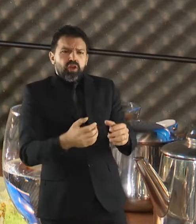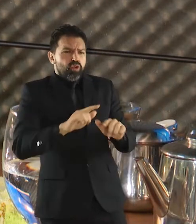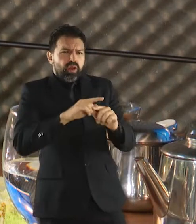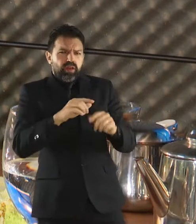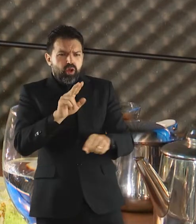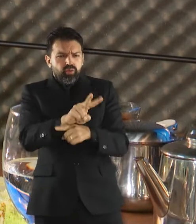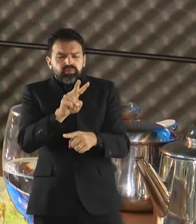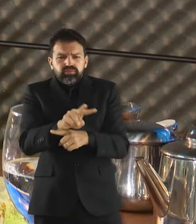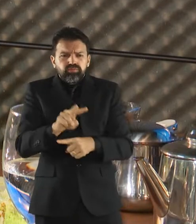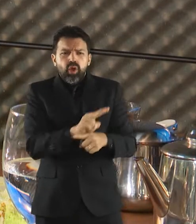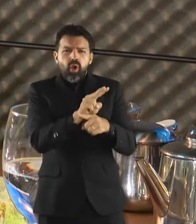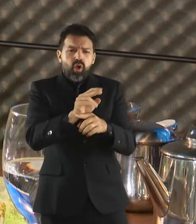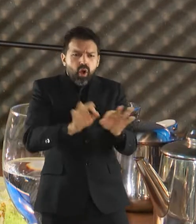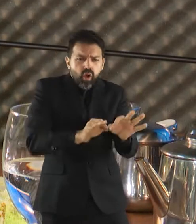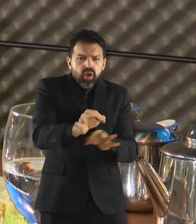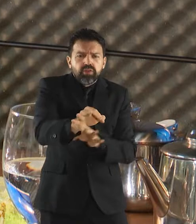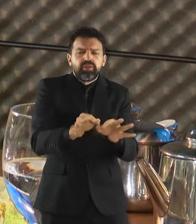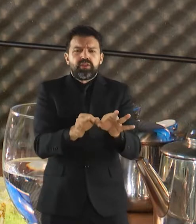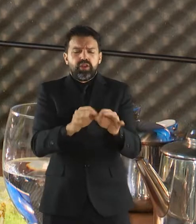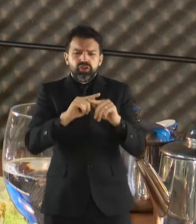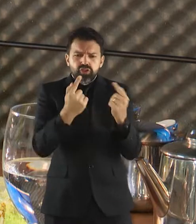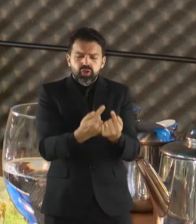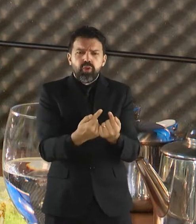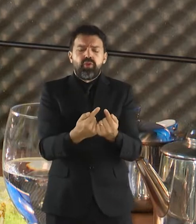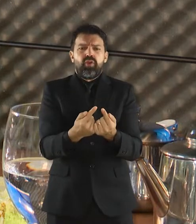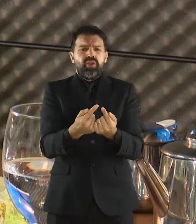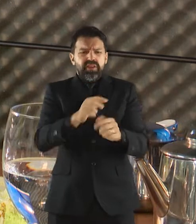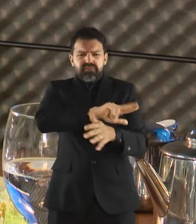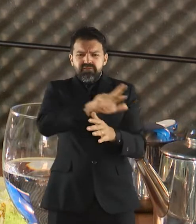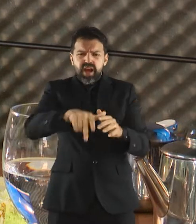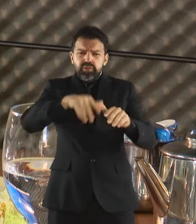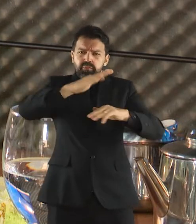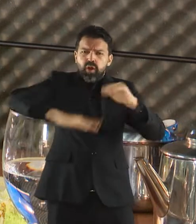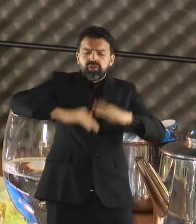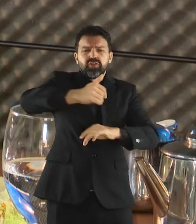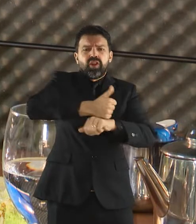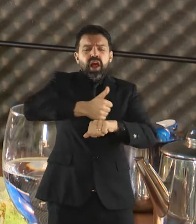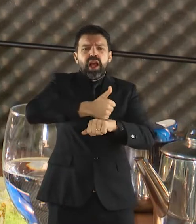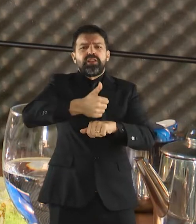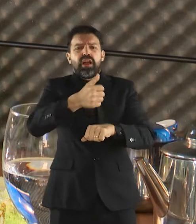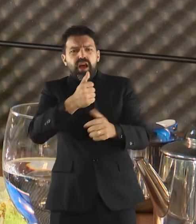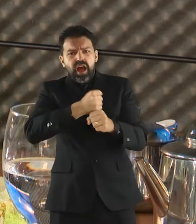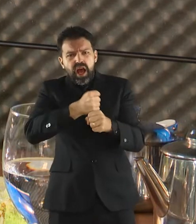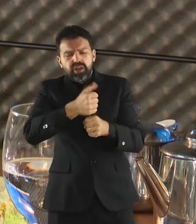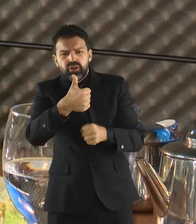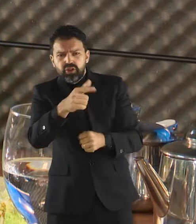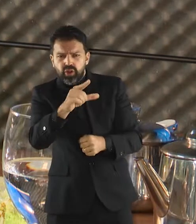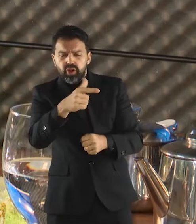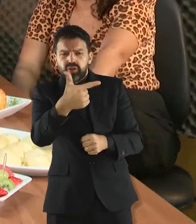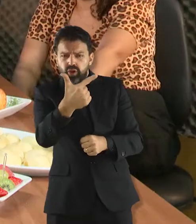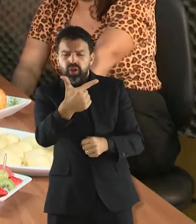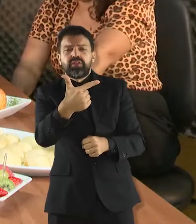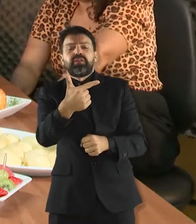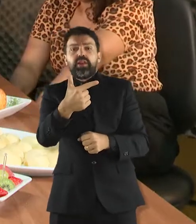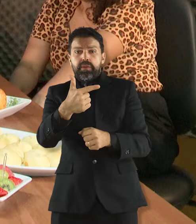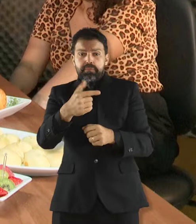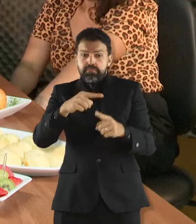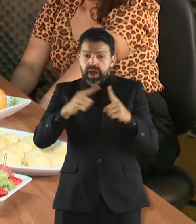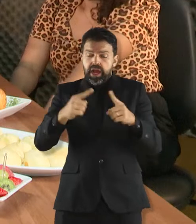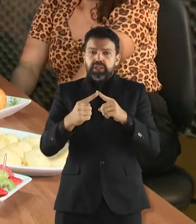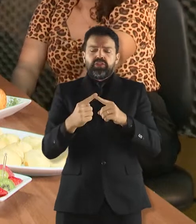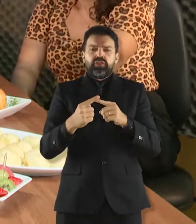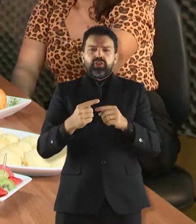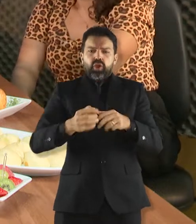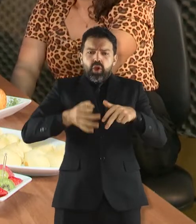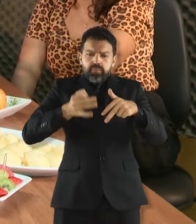anos e depois fui convidada, né? Convidada é uma forma bonita de falar, mas o magistrado literalmente me tirou